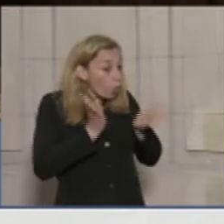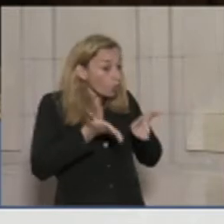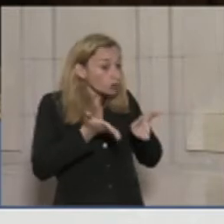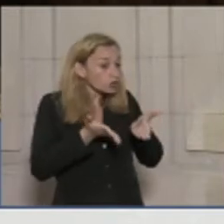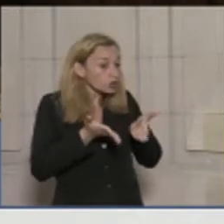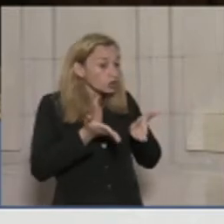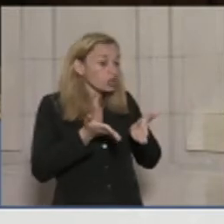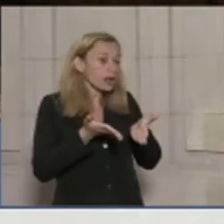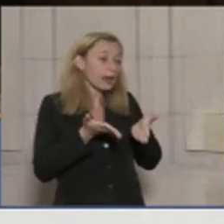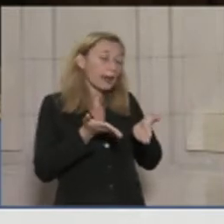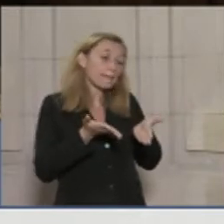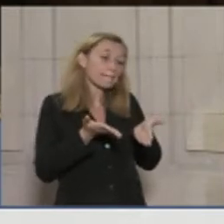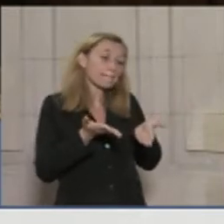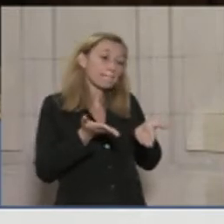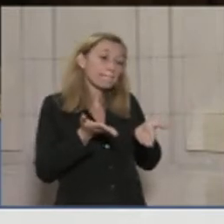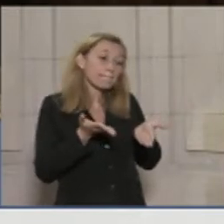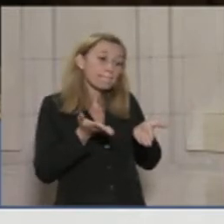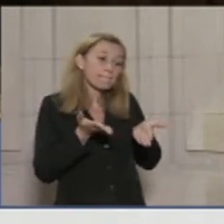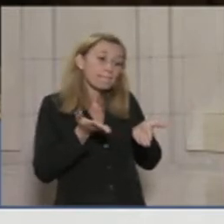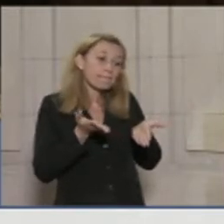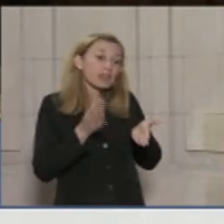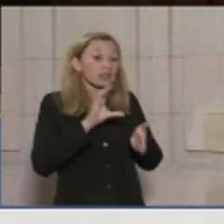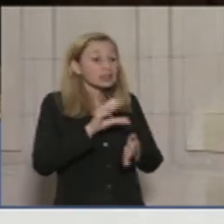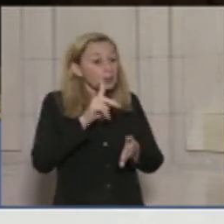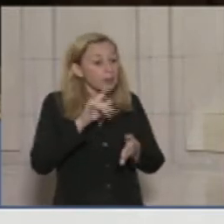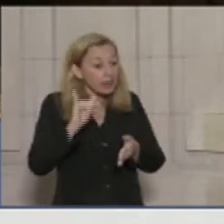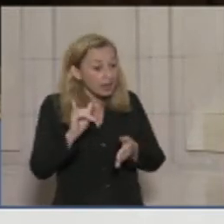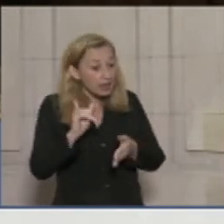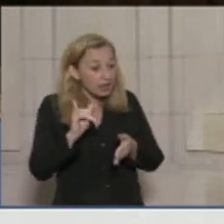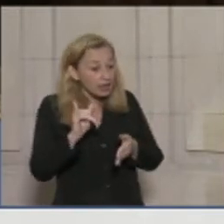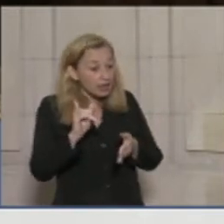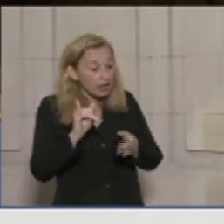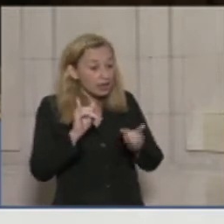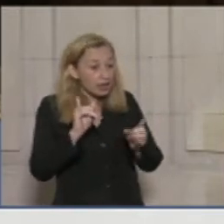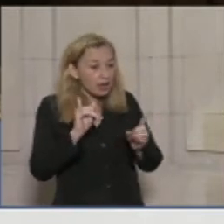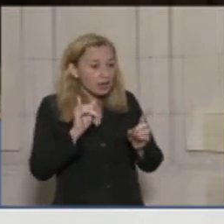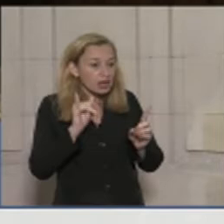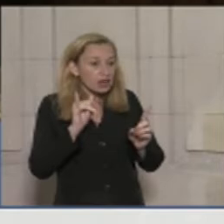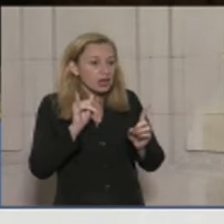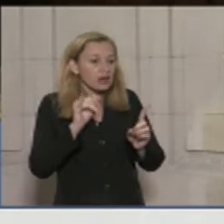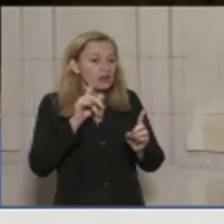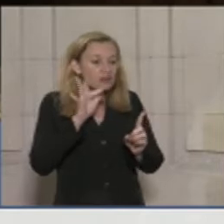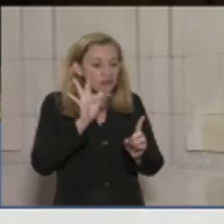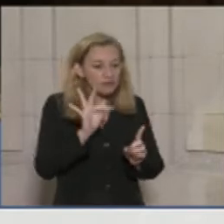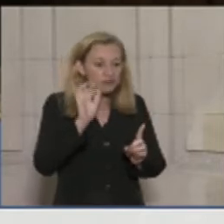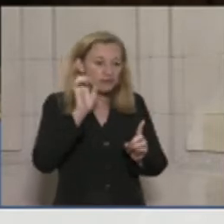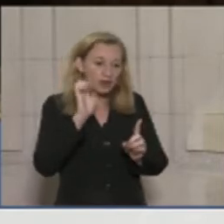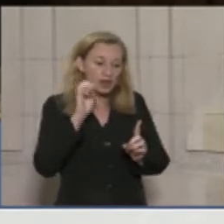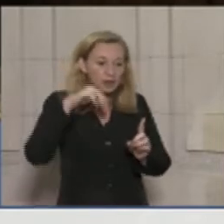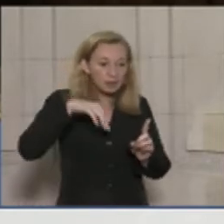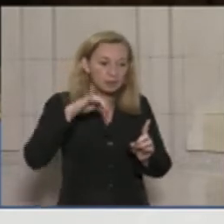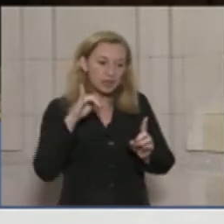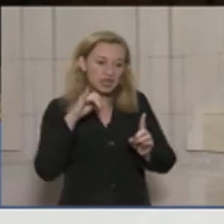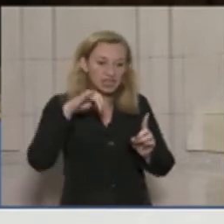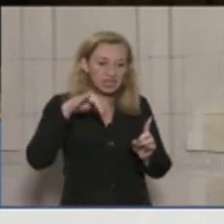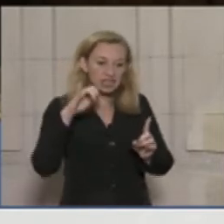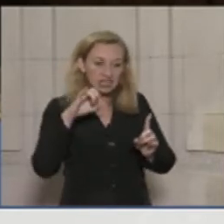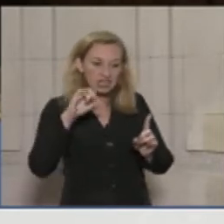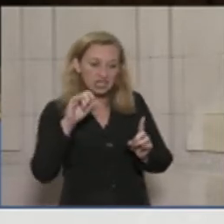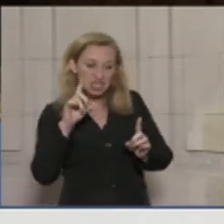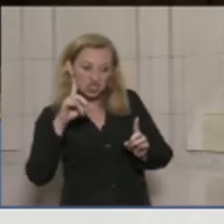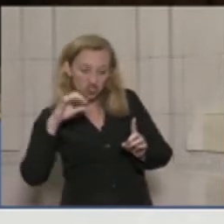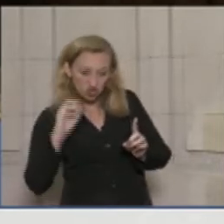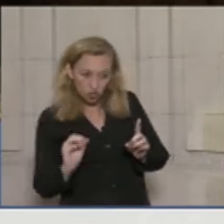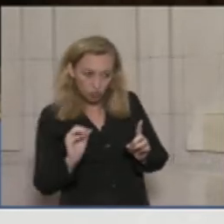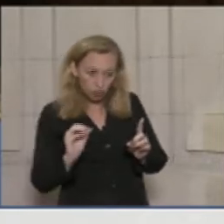durante a CPI do feminicídio, eu até citei, aproveitando a presença de diversas delegadas de polícia,